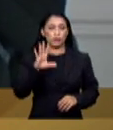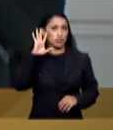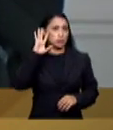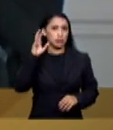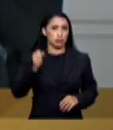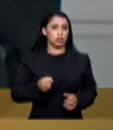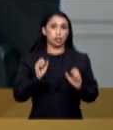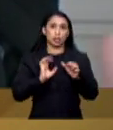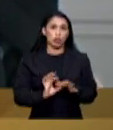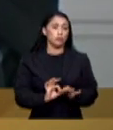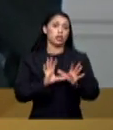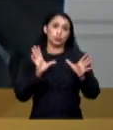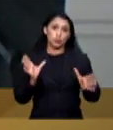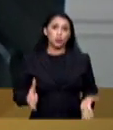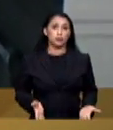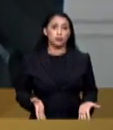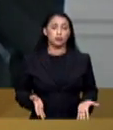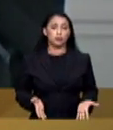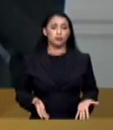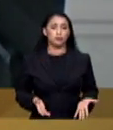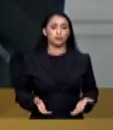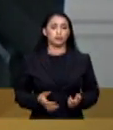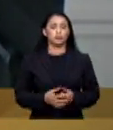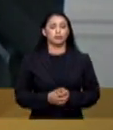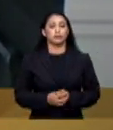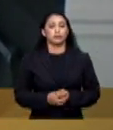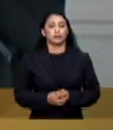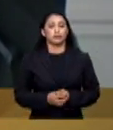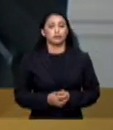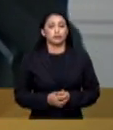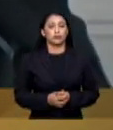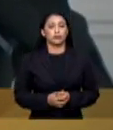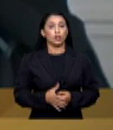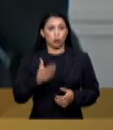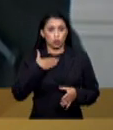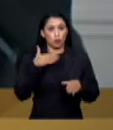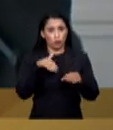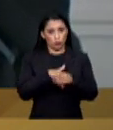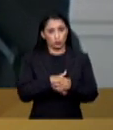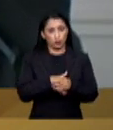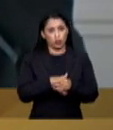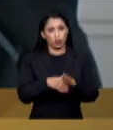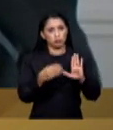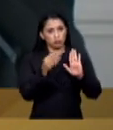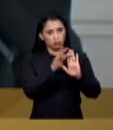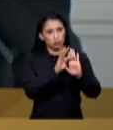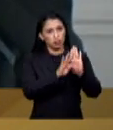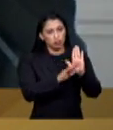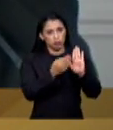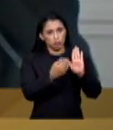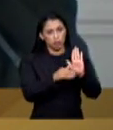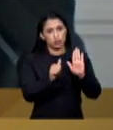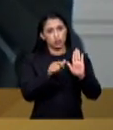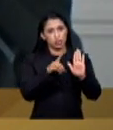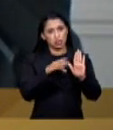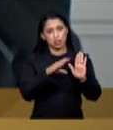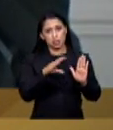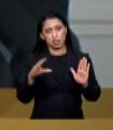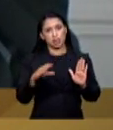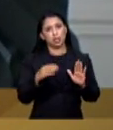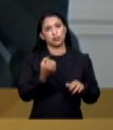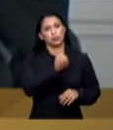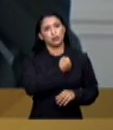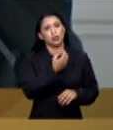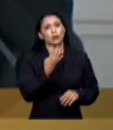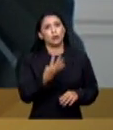vem permitindo. Eu cito aqui, em meu voto, não vou cansá-los, ADC número 4, redator